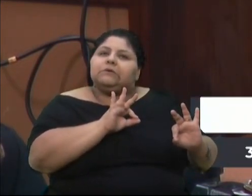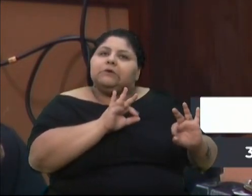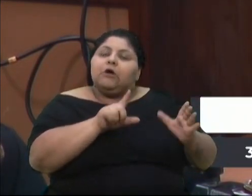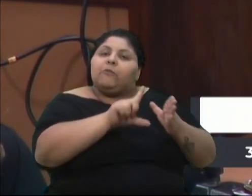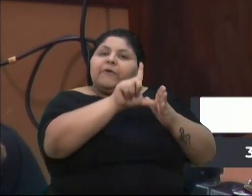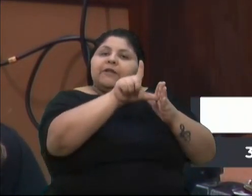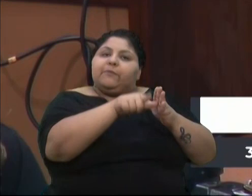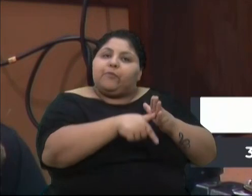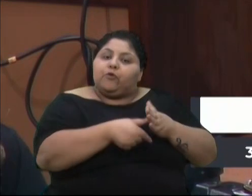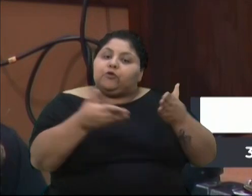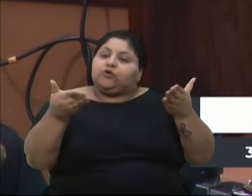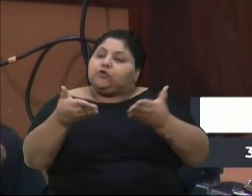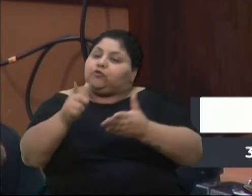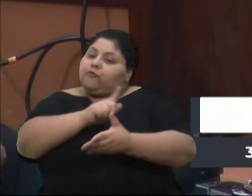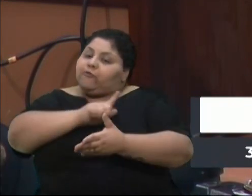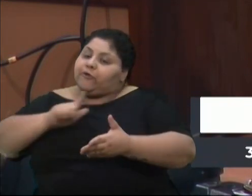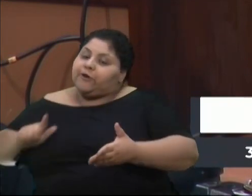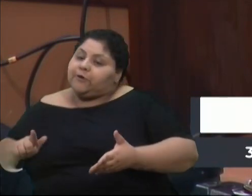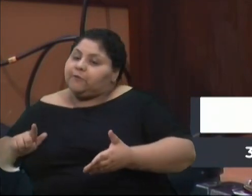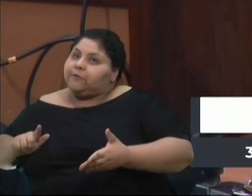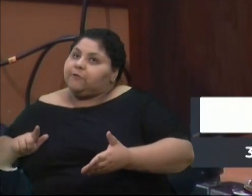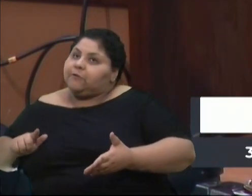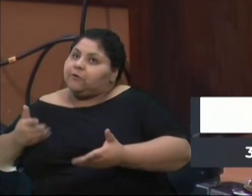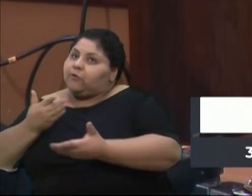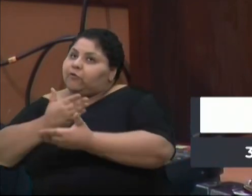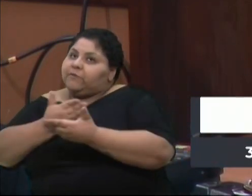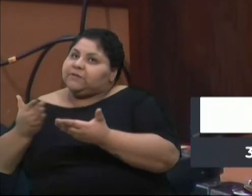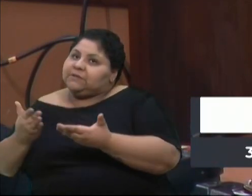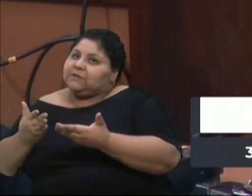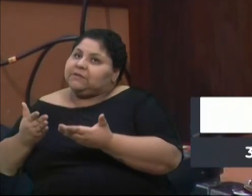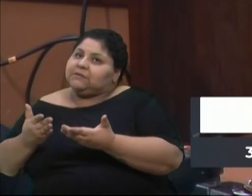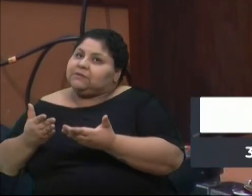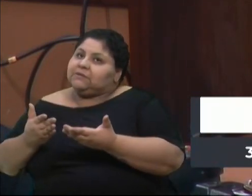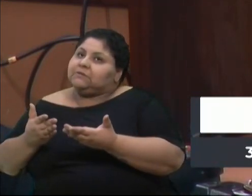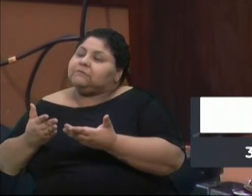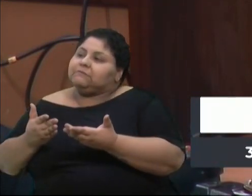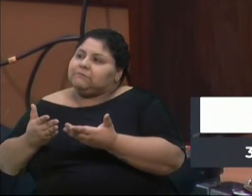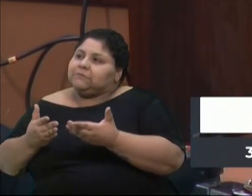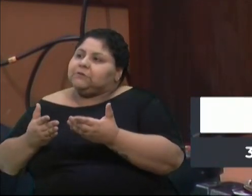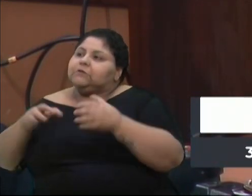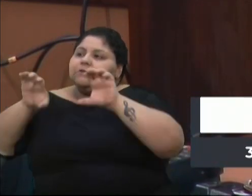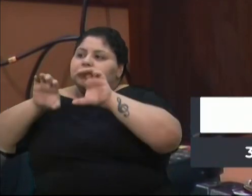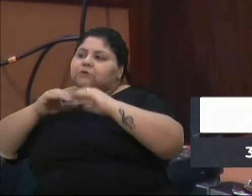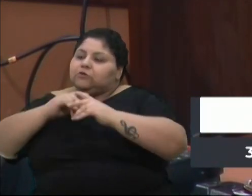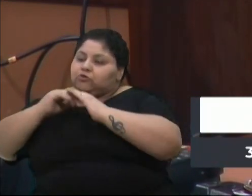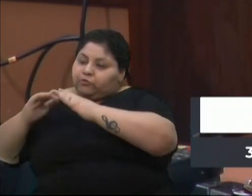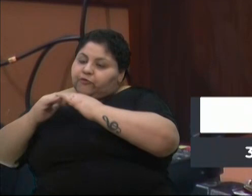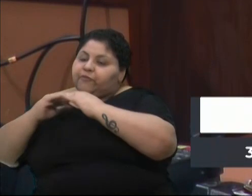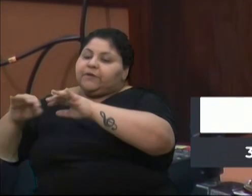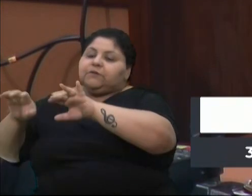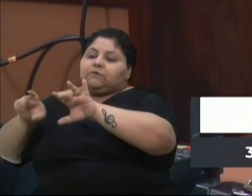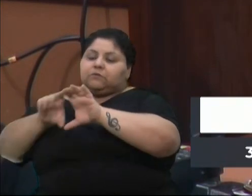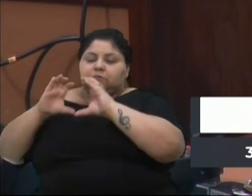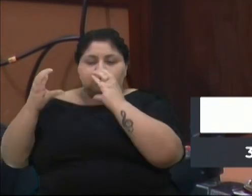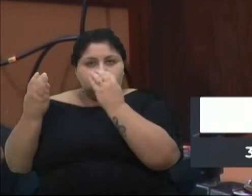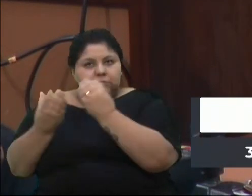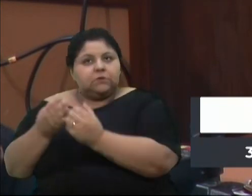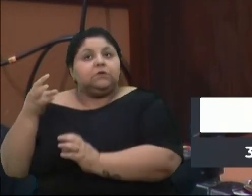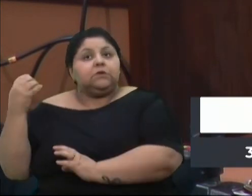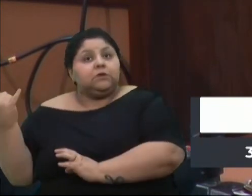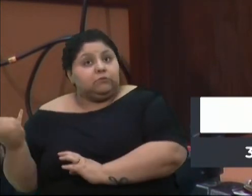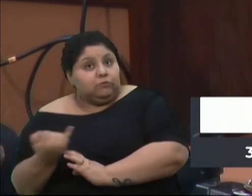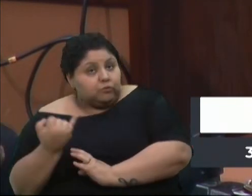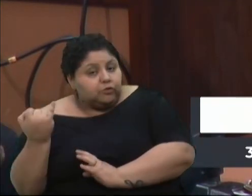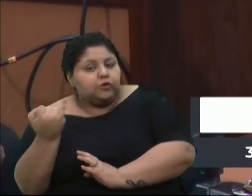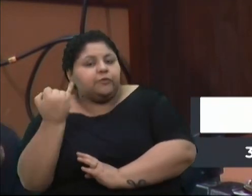assumisse e já tivesse condições de trabalhar o movimento comunitário, que é muito importante, e eu repito aquilo que o vereador Velocino Ex